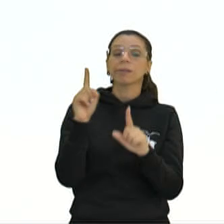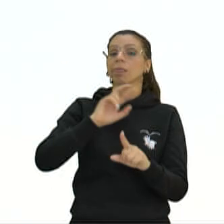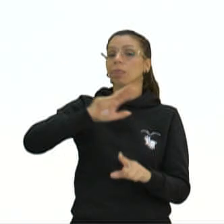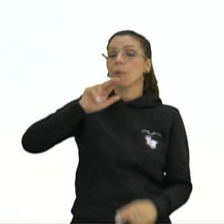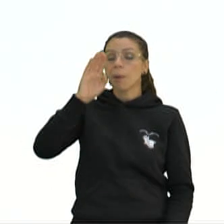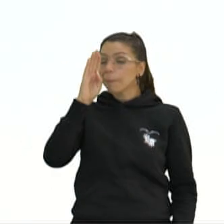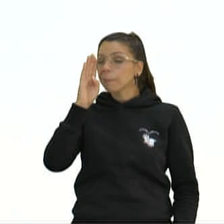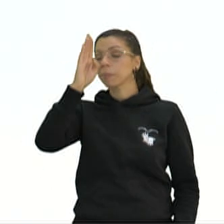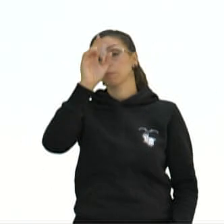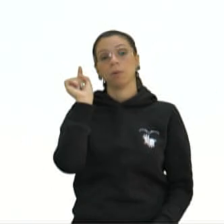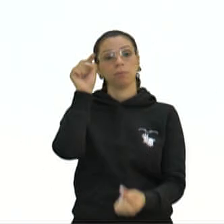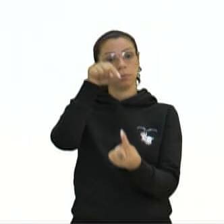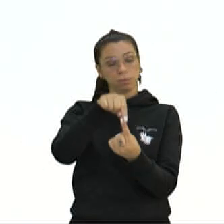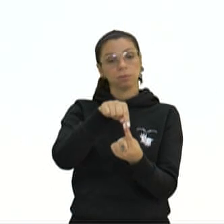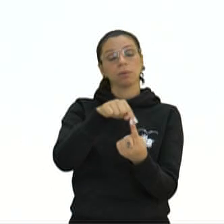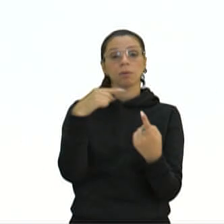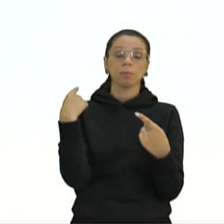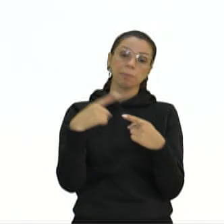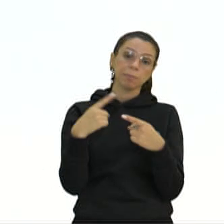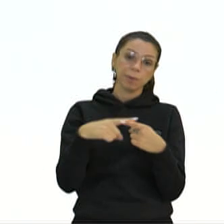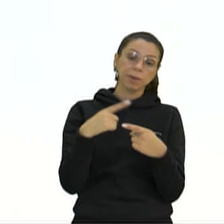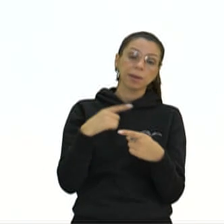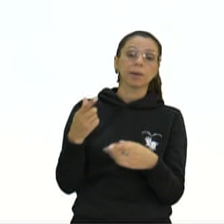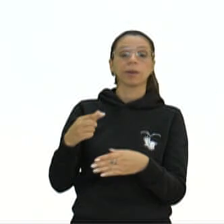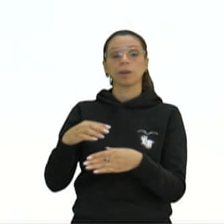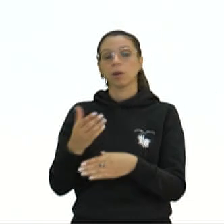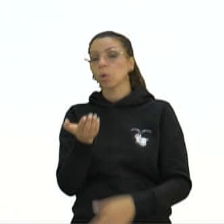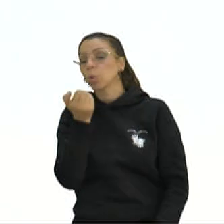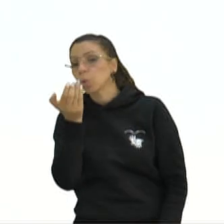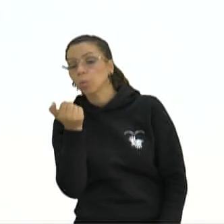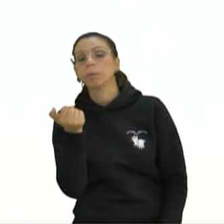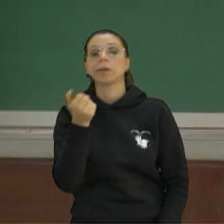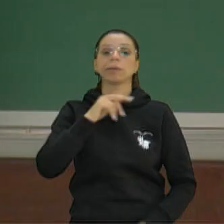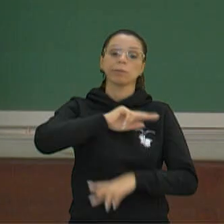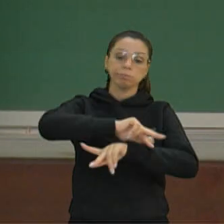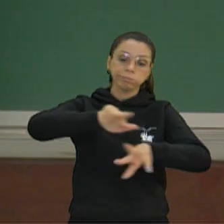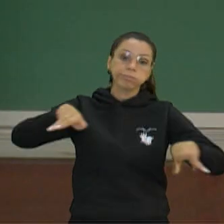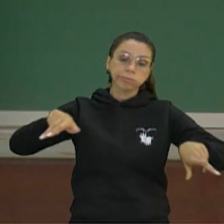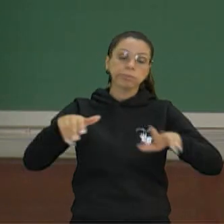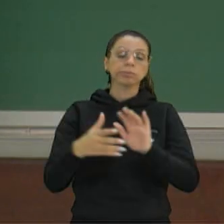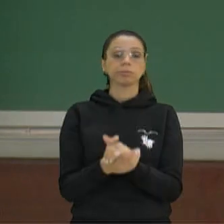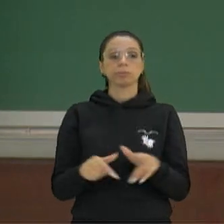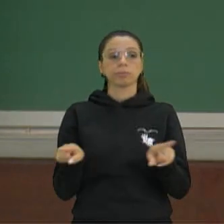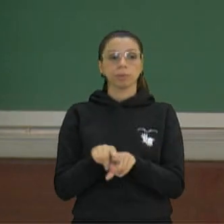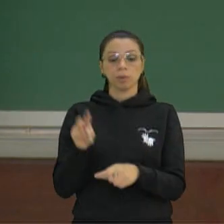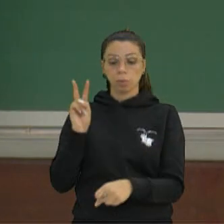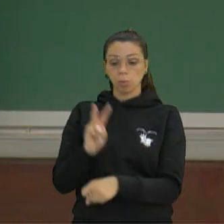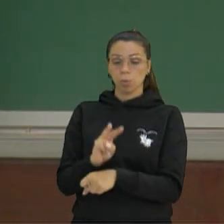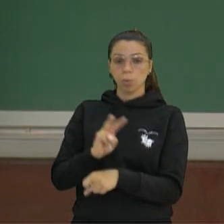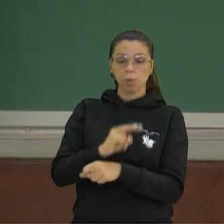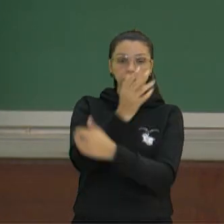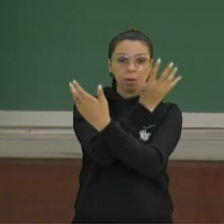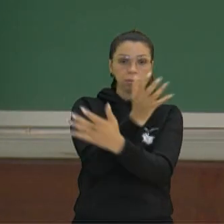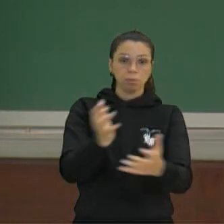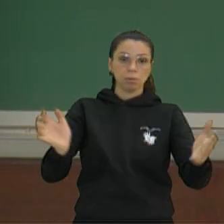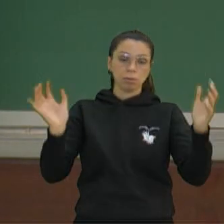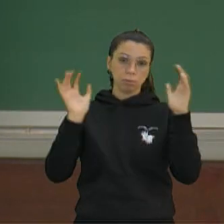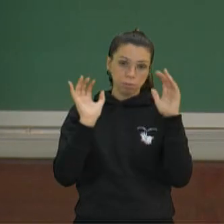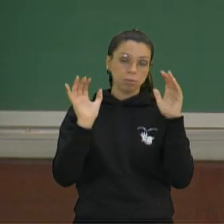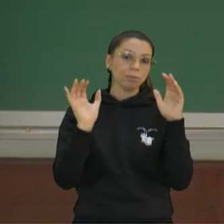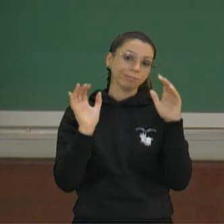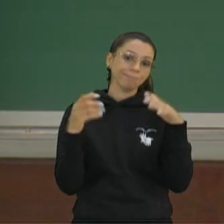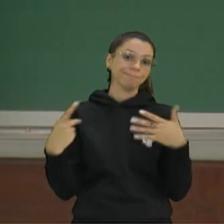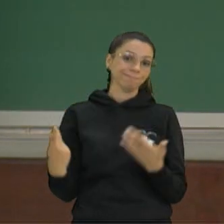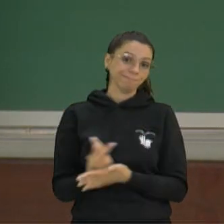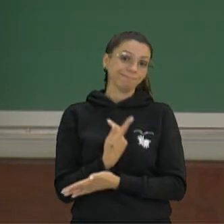principal finalidade, porque também nos fornece, né, alimentos e matéria-prima. Conservar as florestas nativas. Essa